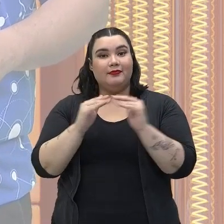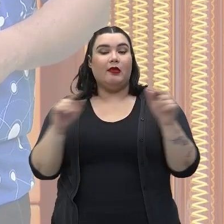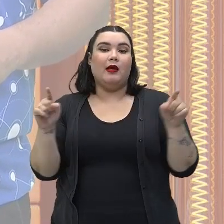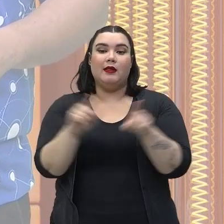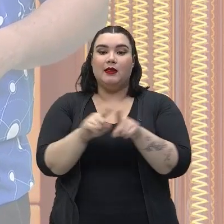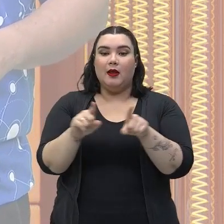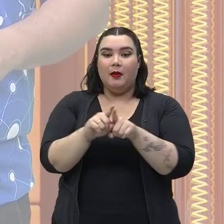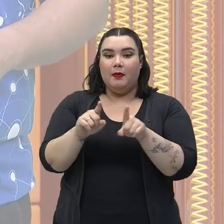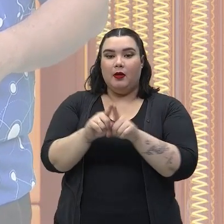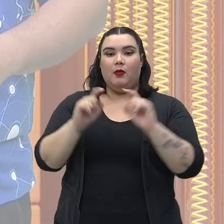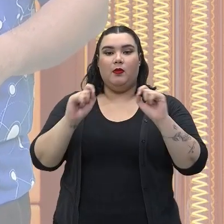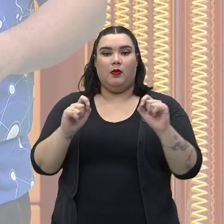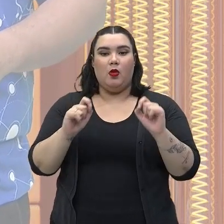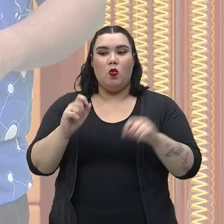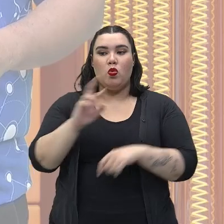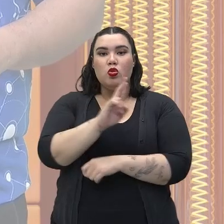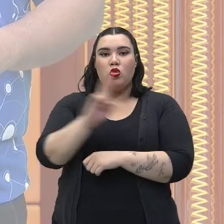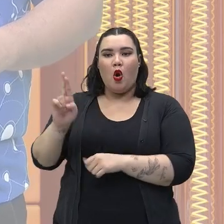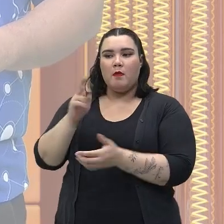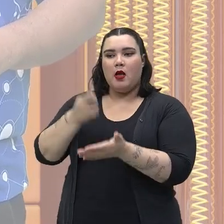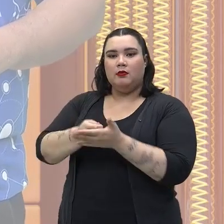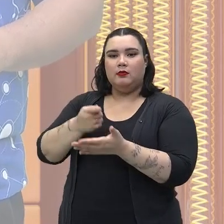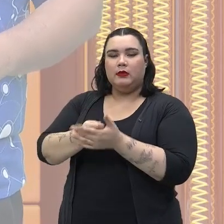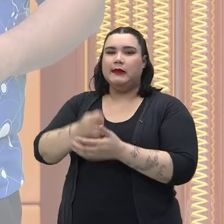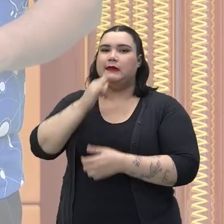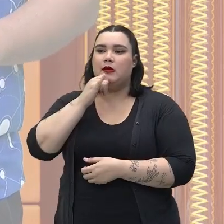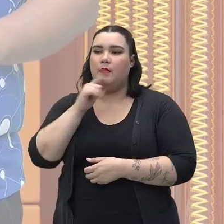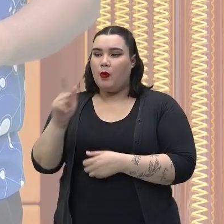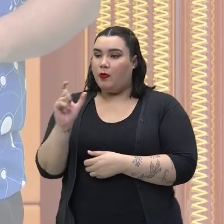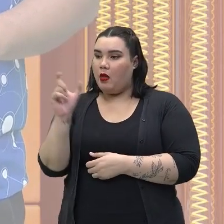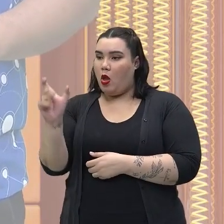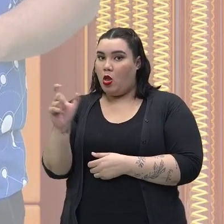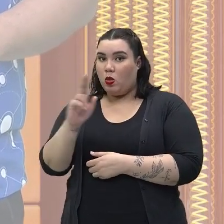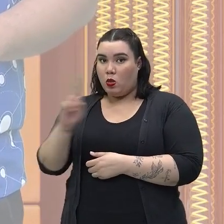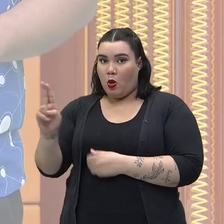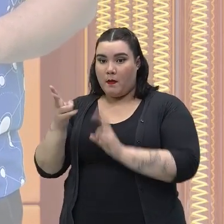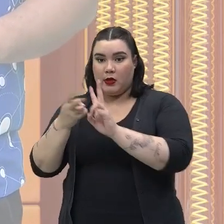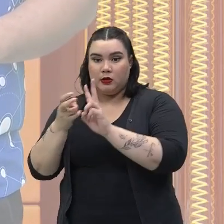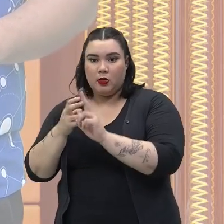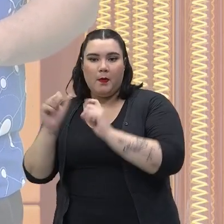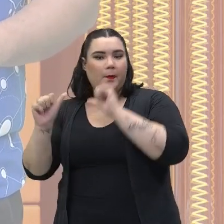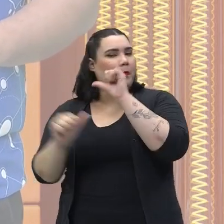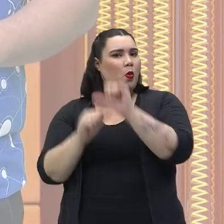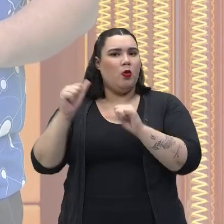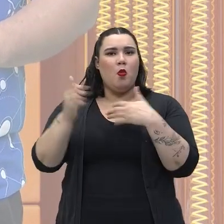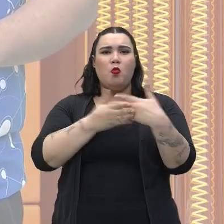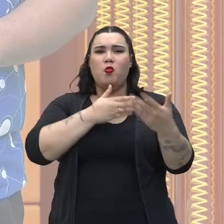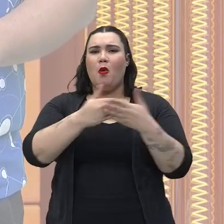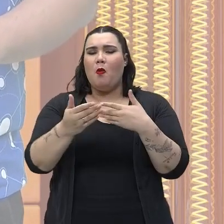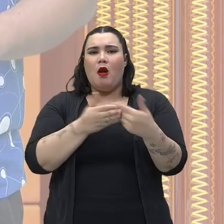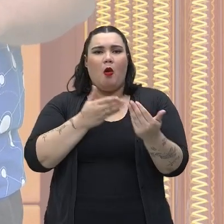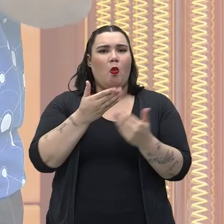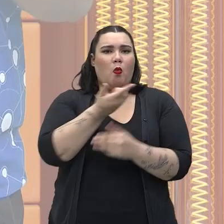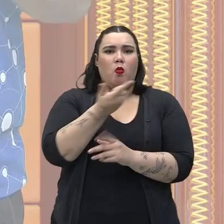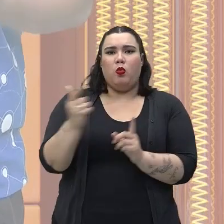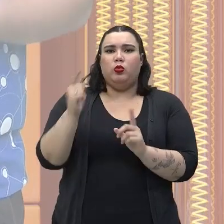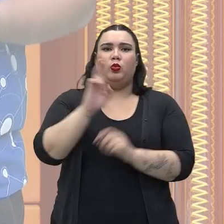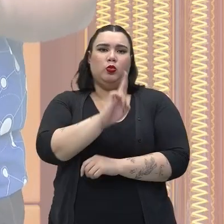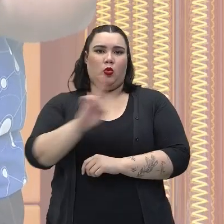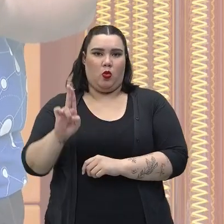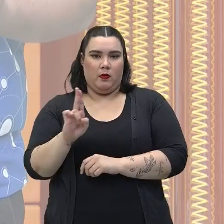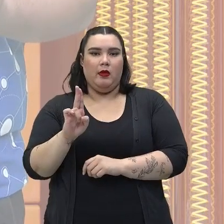uma imposição de troca de nome. Então o seu nome indígena poderia ser trocado para Manuel, Francisco, Raimundo, João, um nome